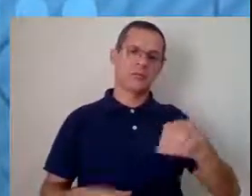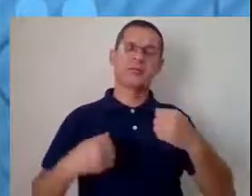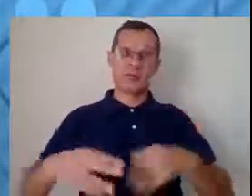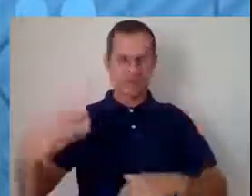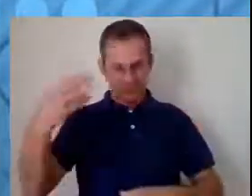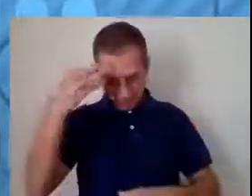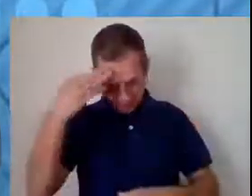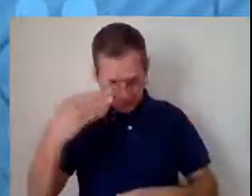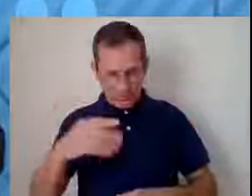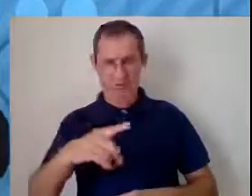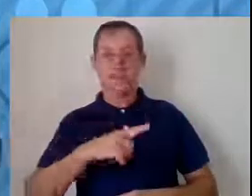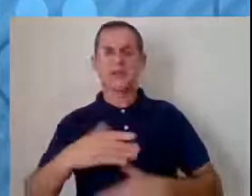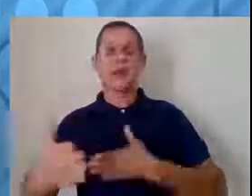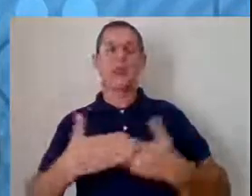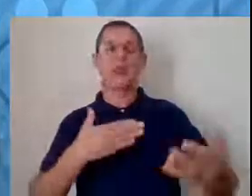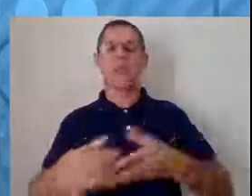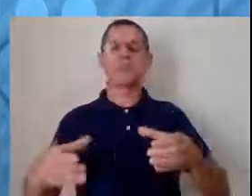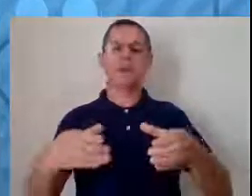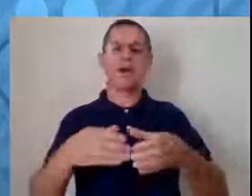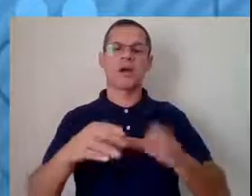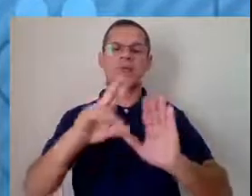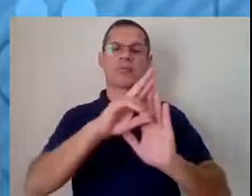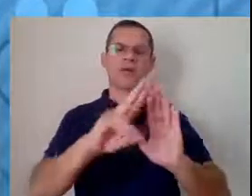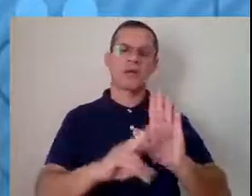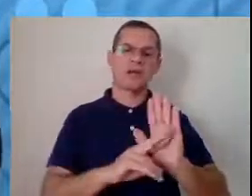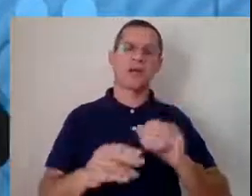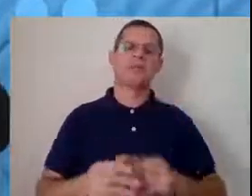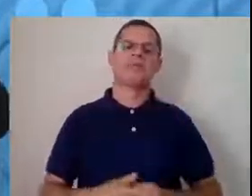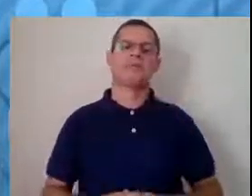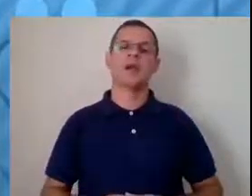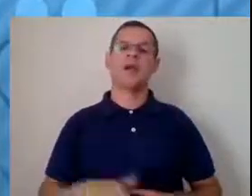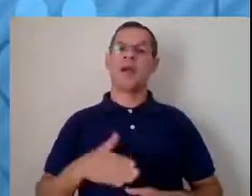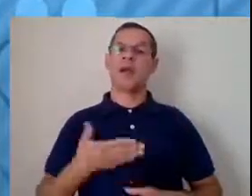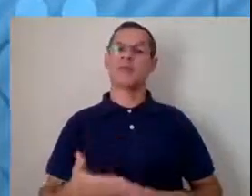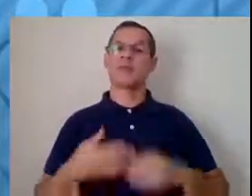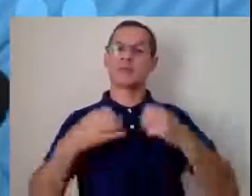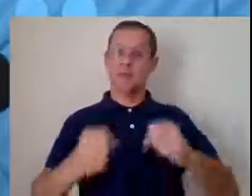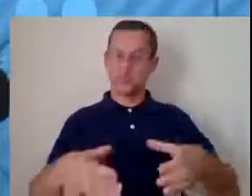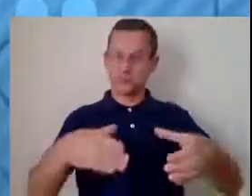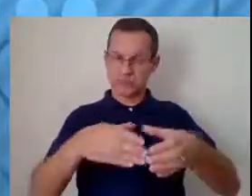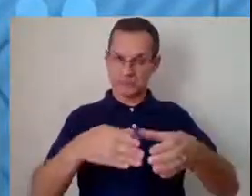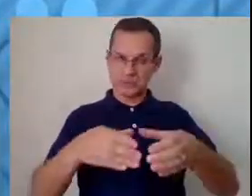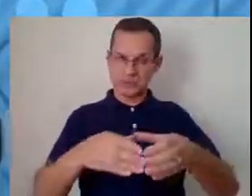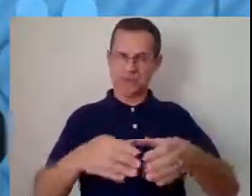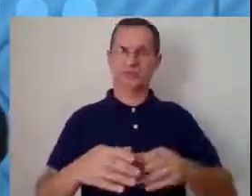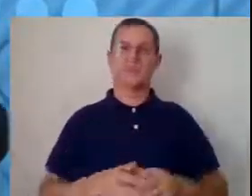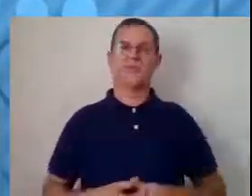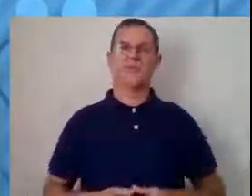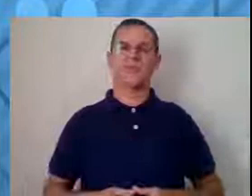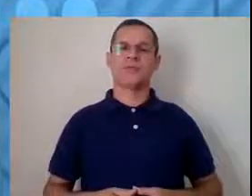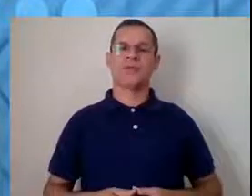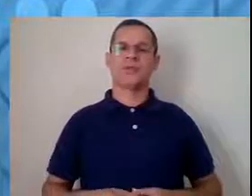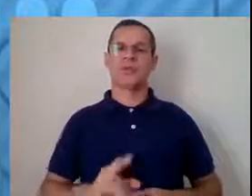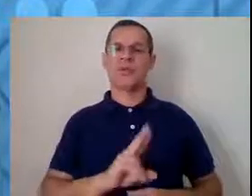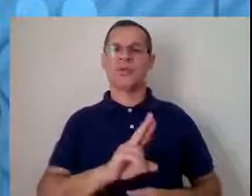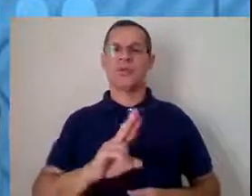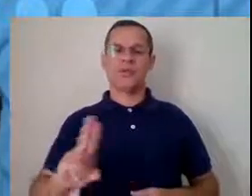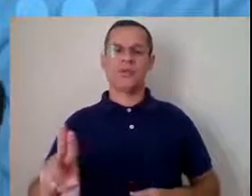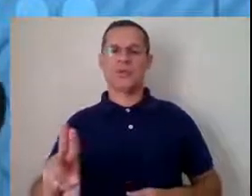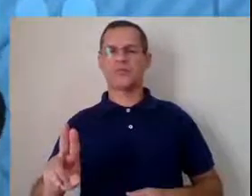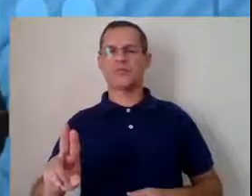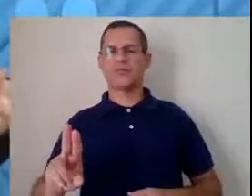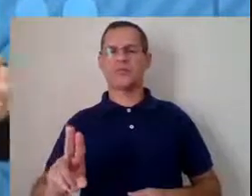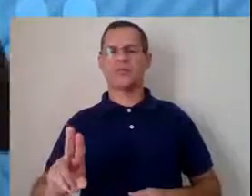existe em qualquer conjunto, isso é regra, tá? Então, pode ser um conjunto de nomes,